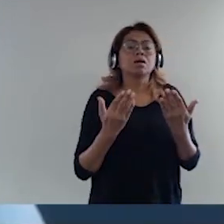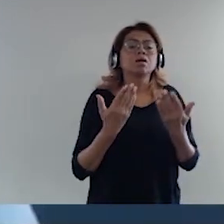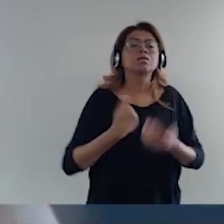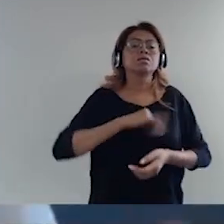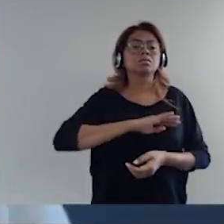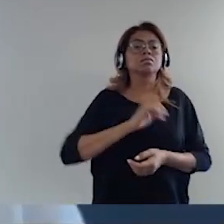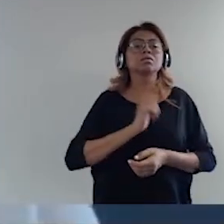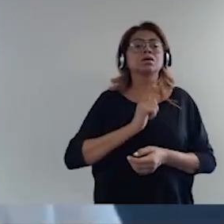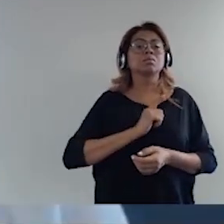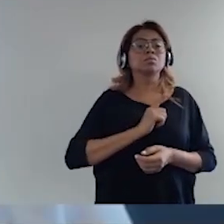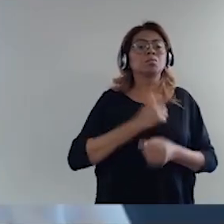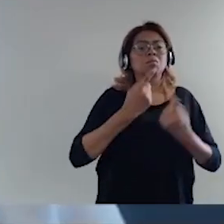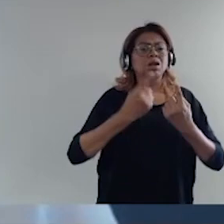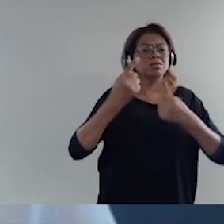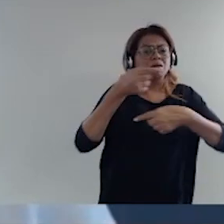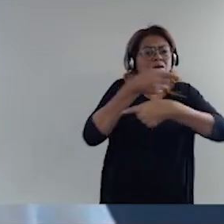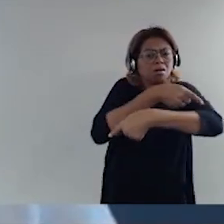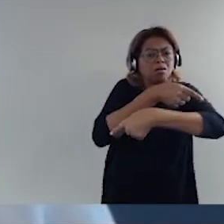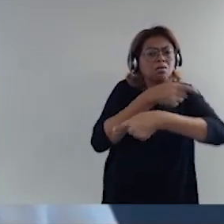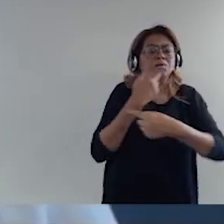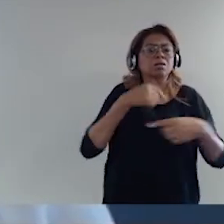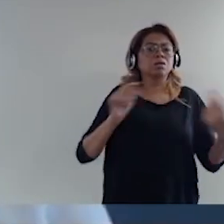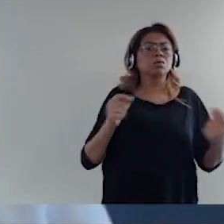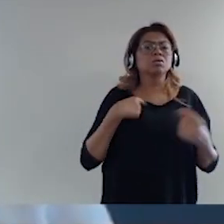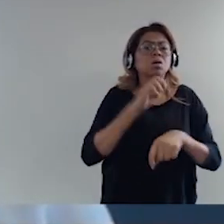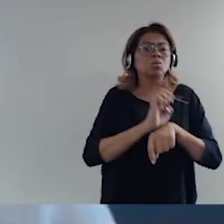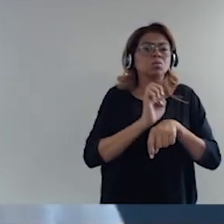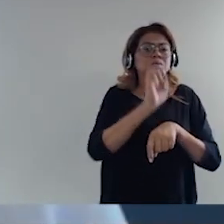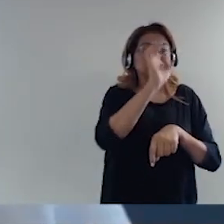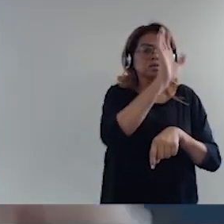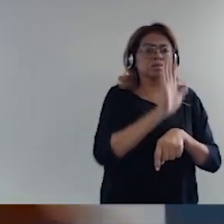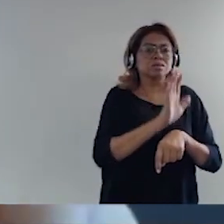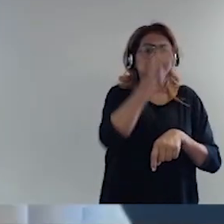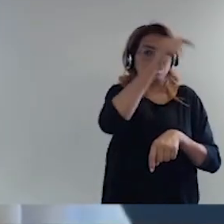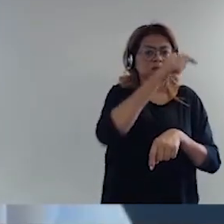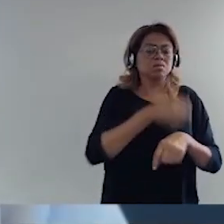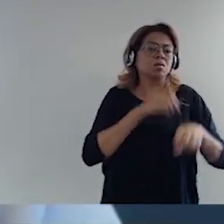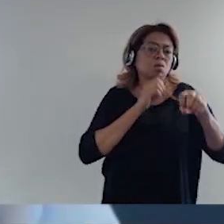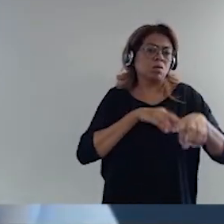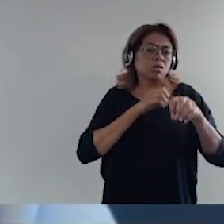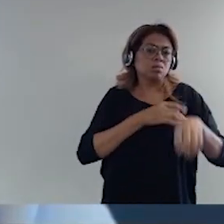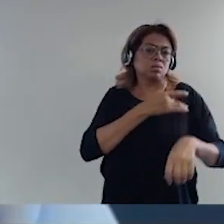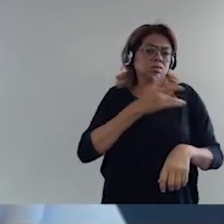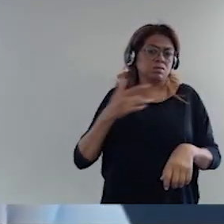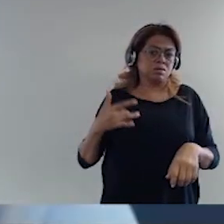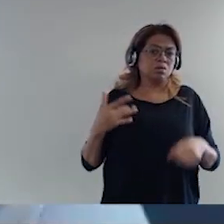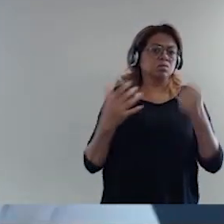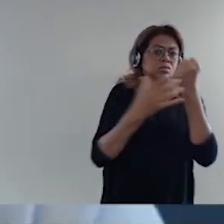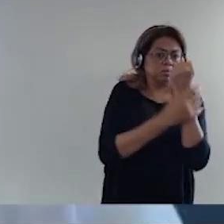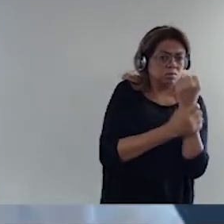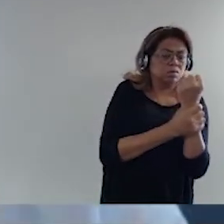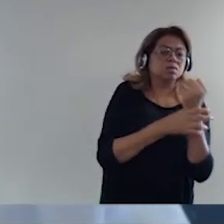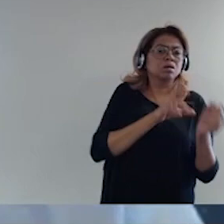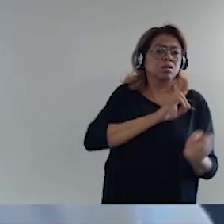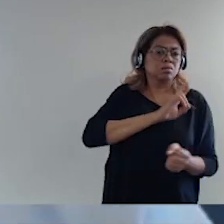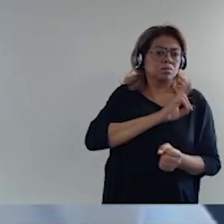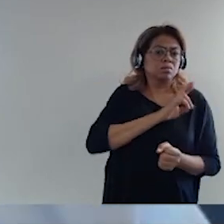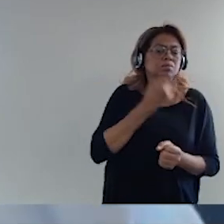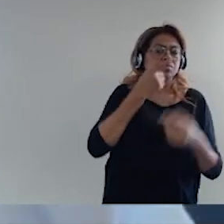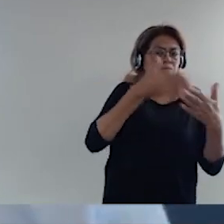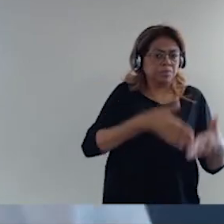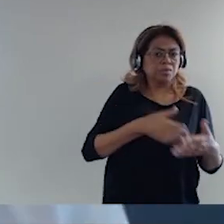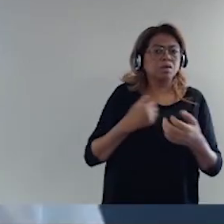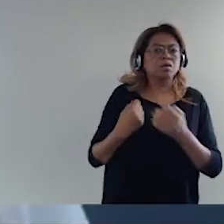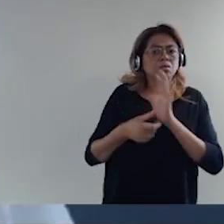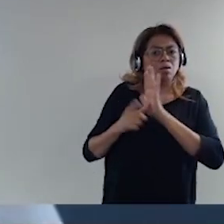temos exatamente o contrário, na medida que os estados ficam com educação, saúde e segurança, como bem anunciou